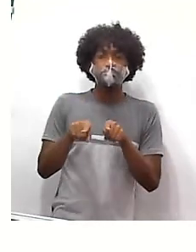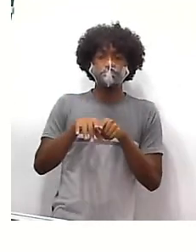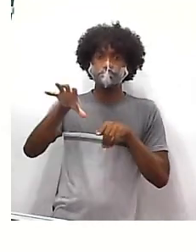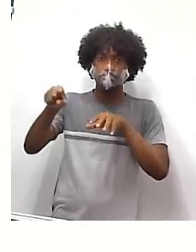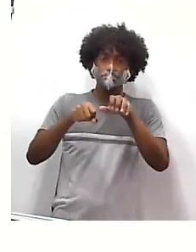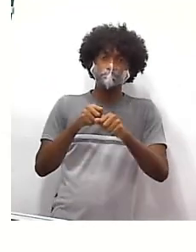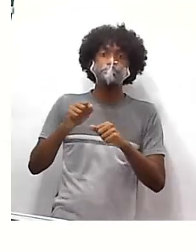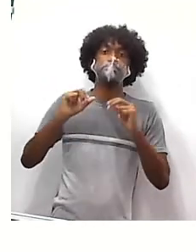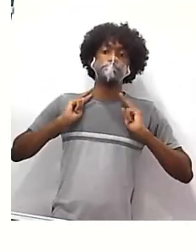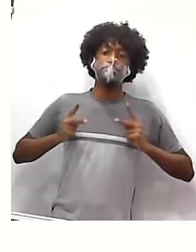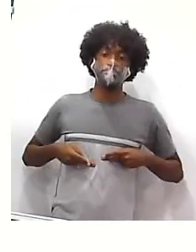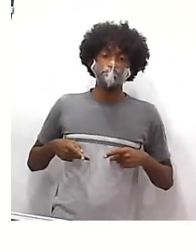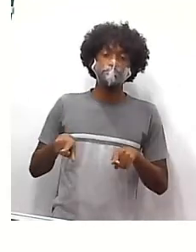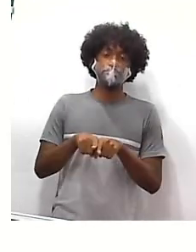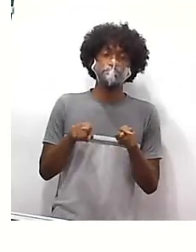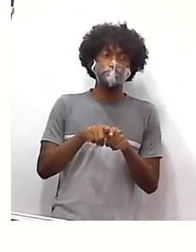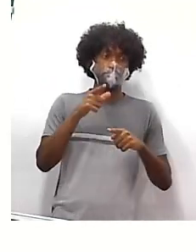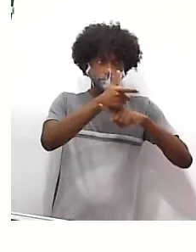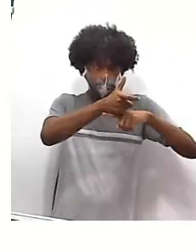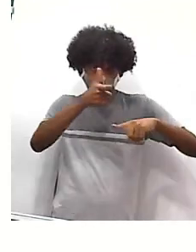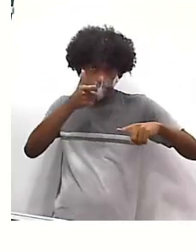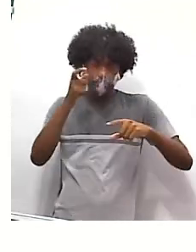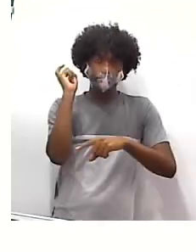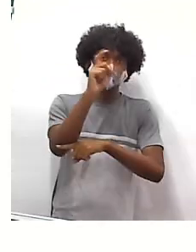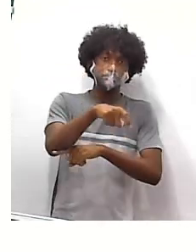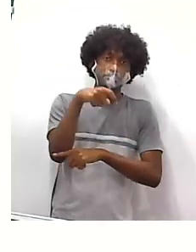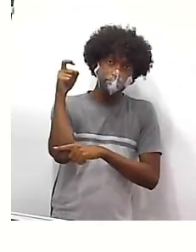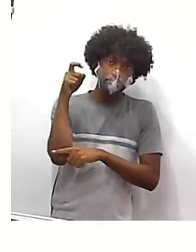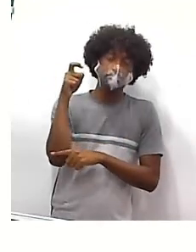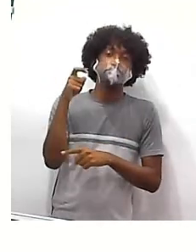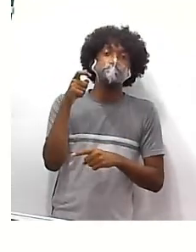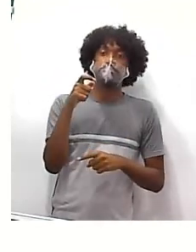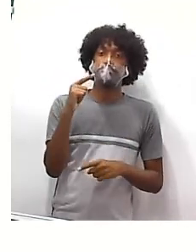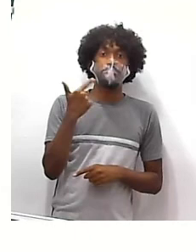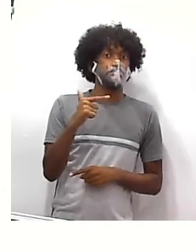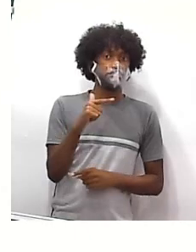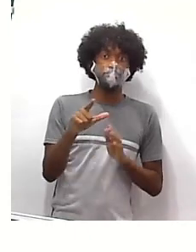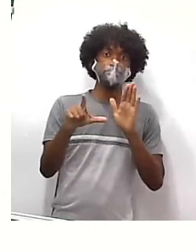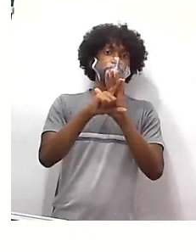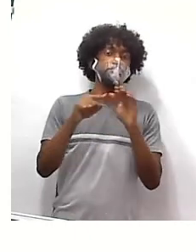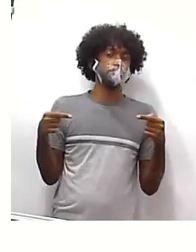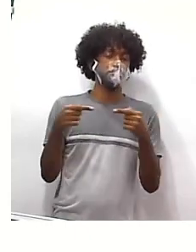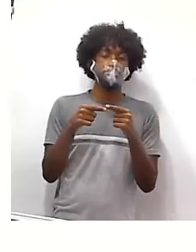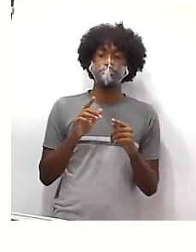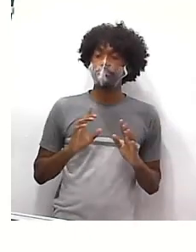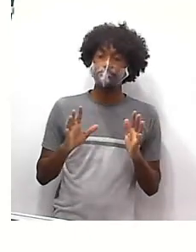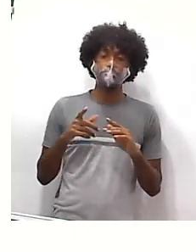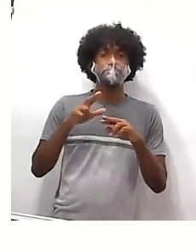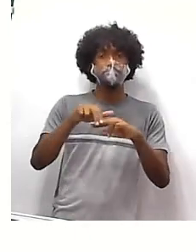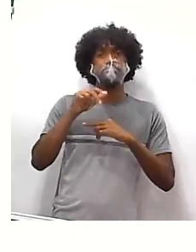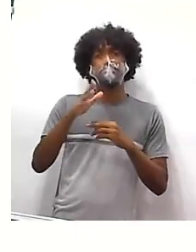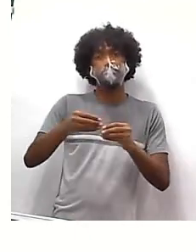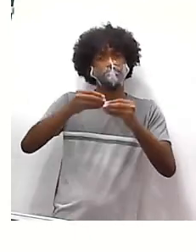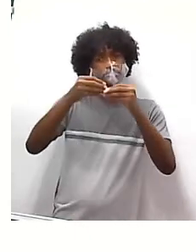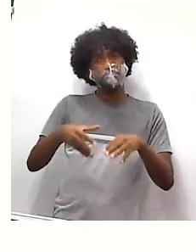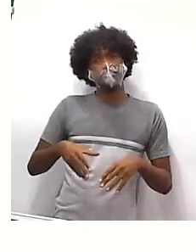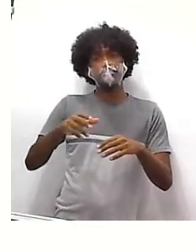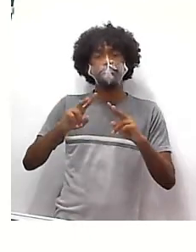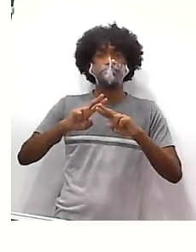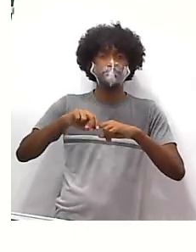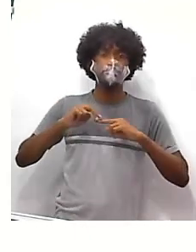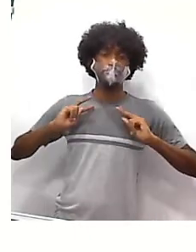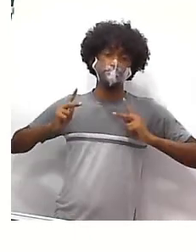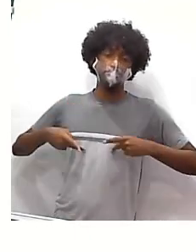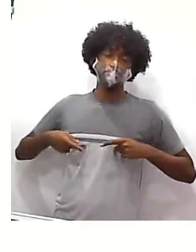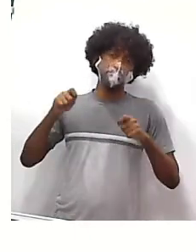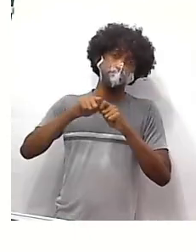caça e a pesca ilegal. Então, estudos indicam que grande parte desse bioma ele já foi degradado pela ação humana, ou